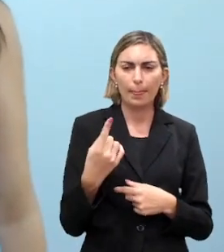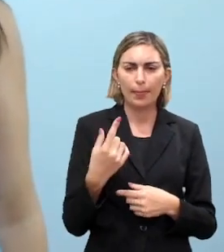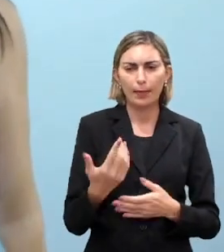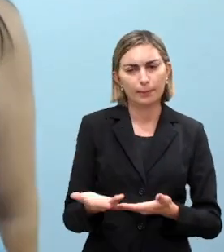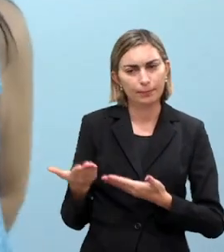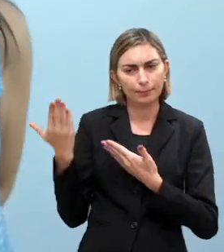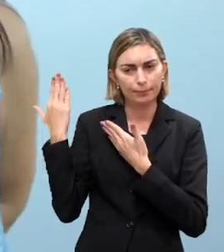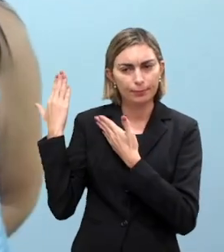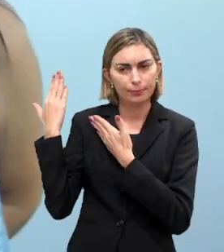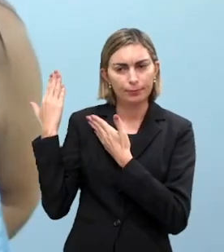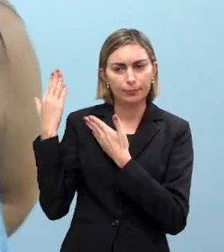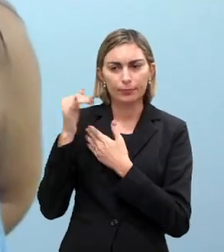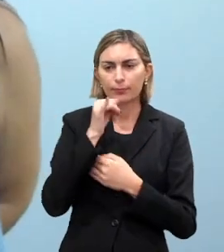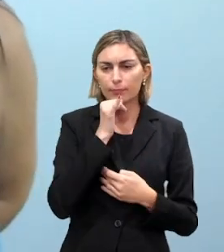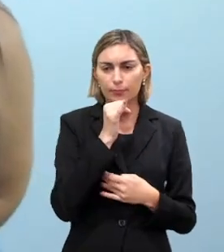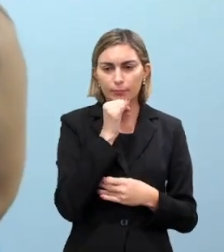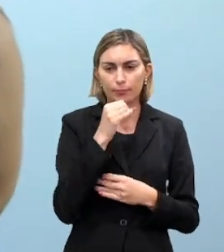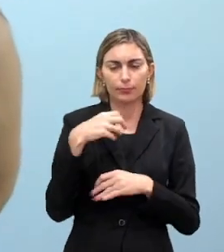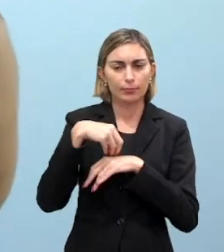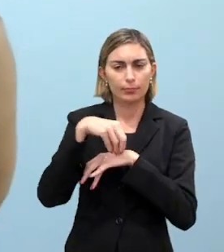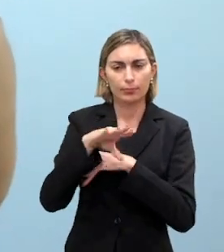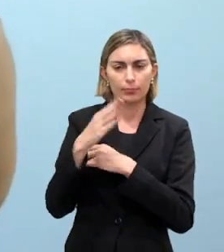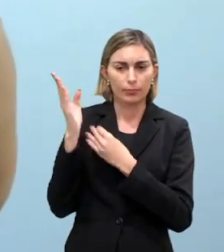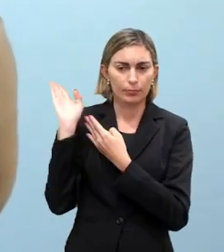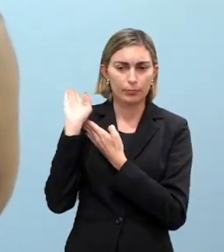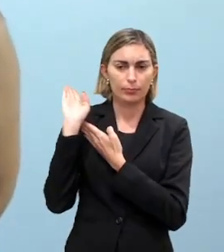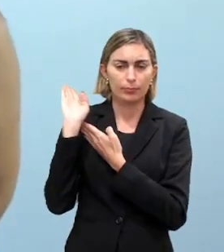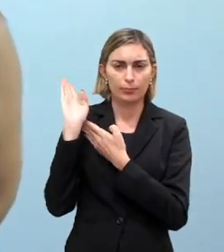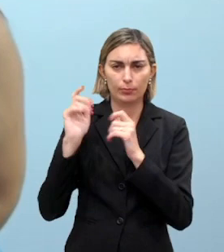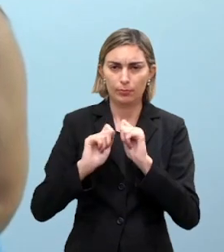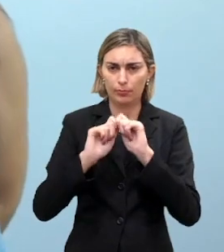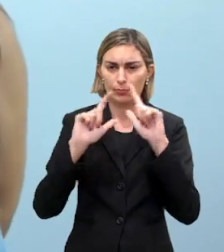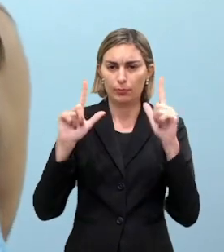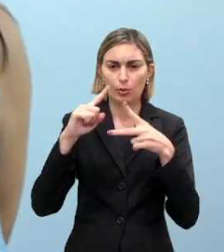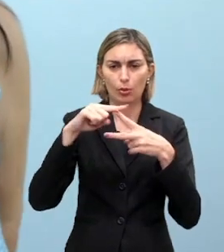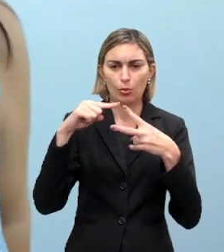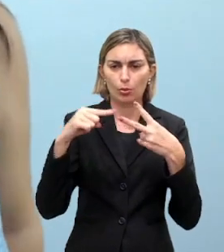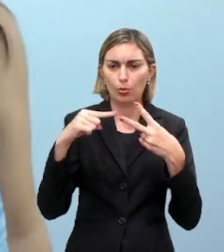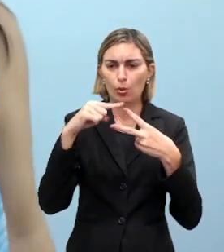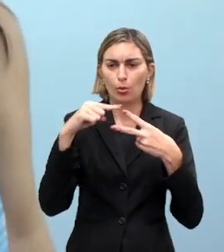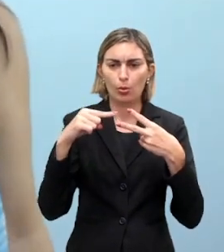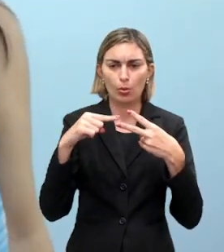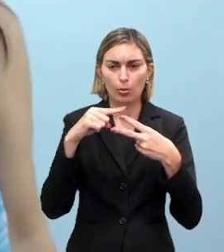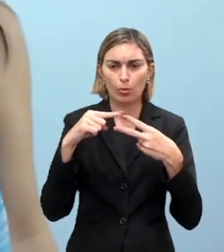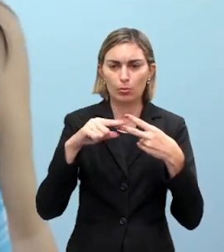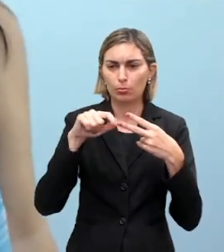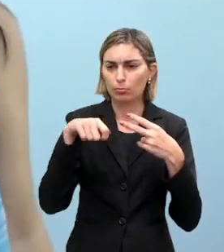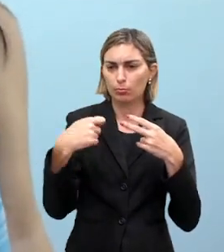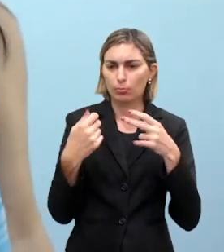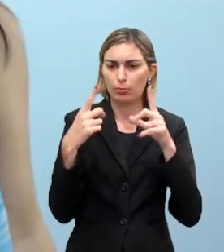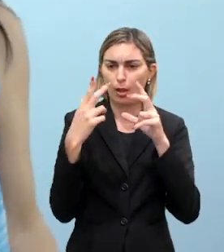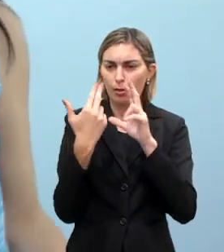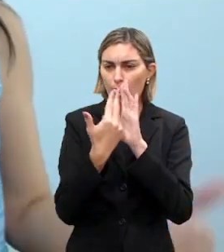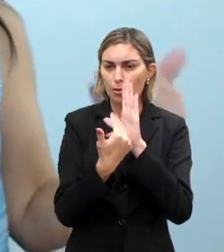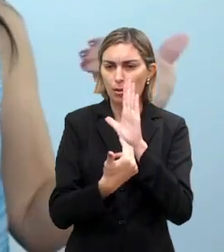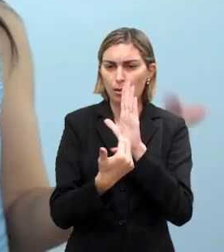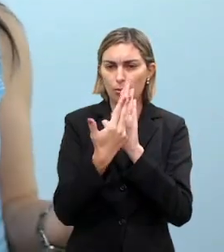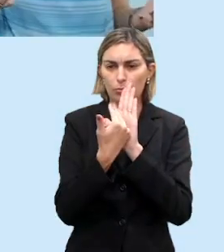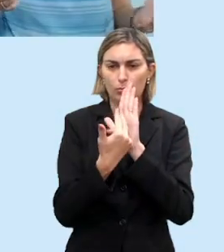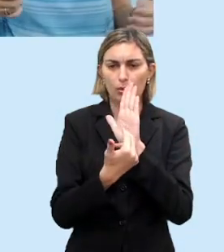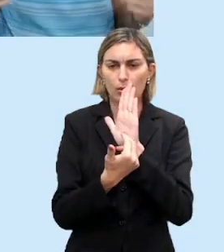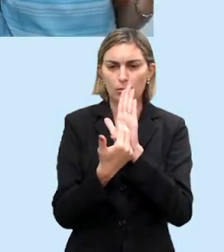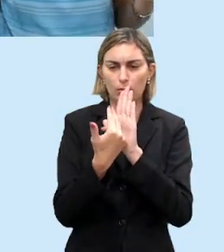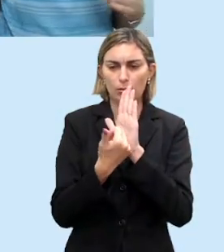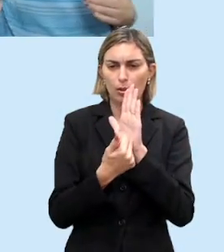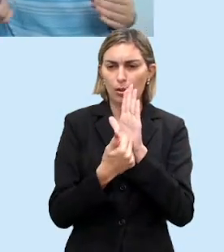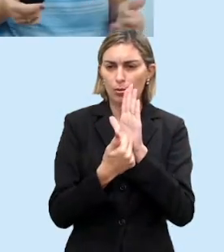Por exemplo, né, eu trouxe aqui em tela dois signos, não é? Dois signos